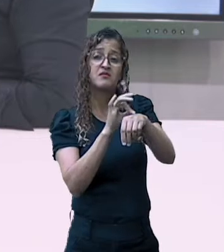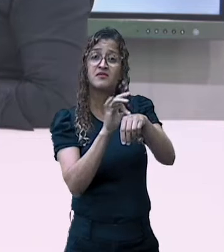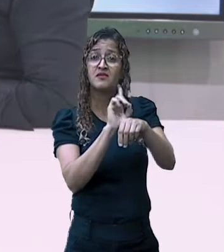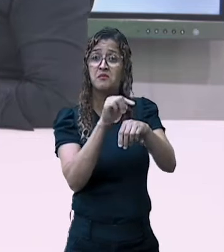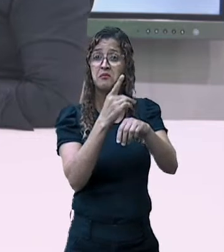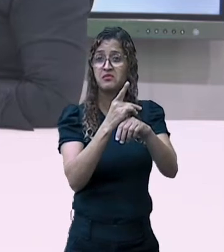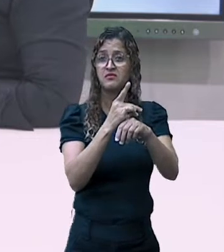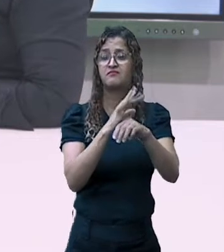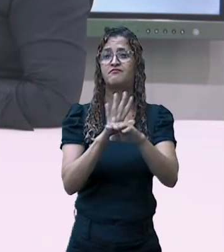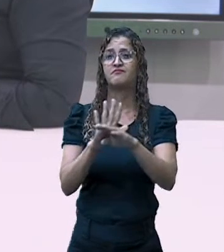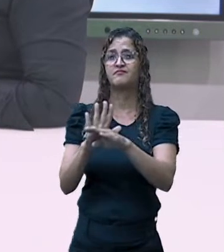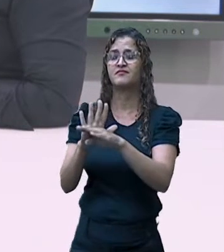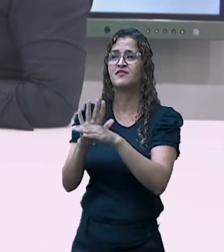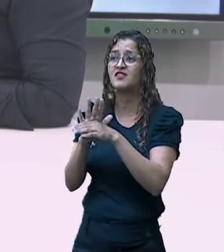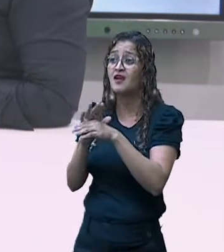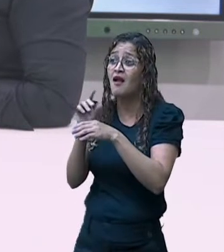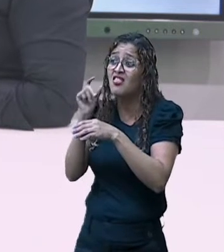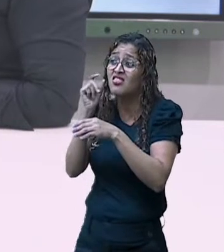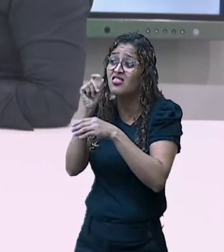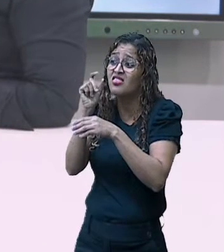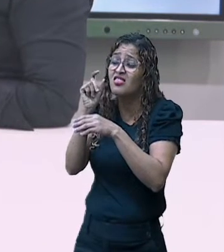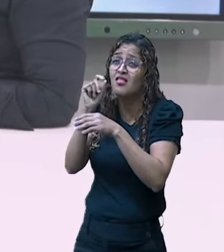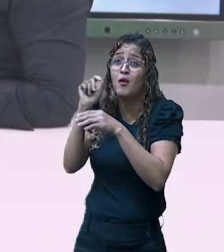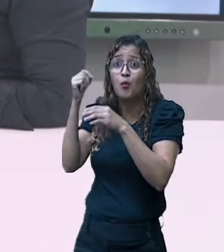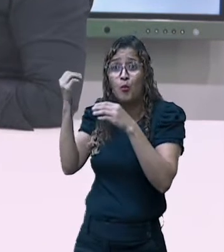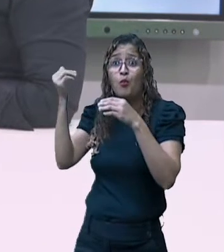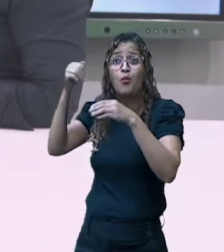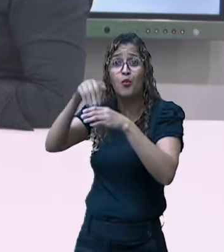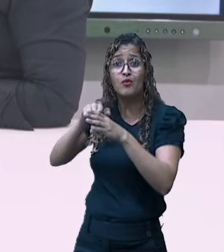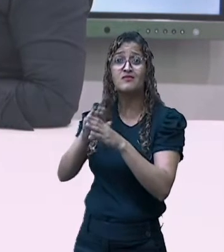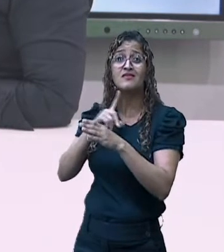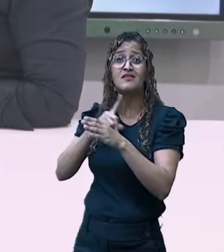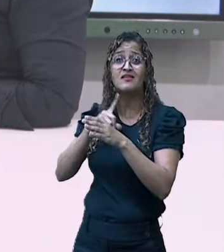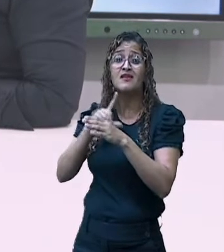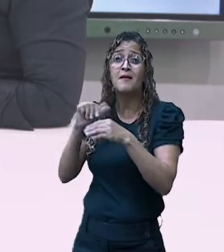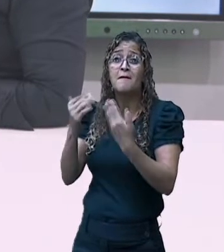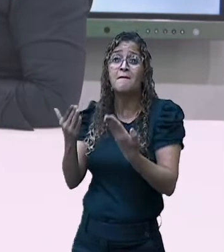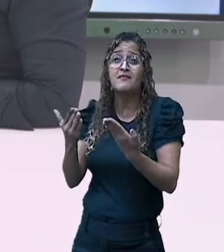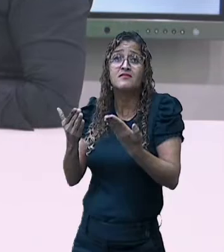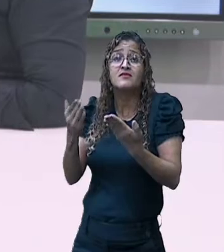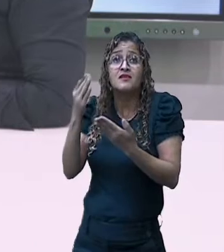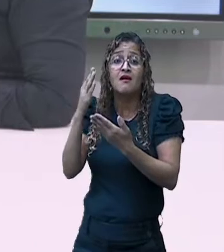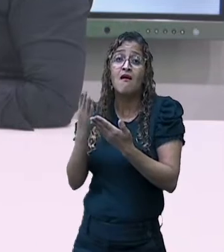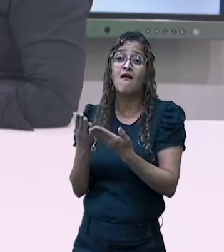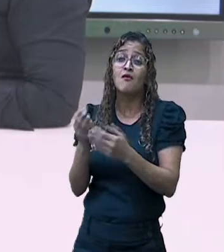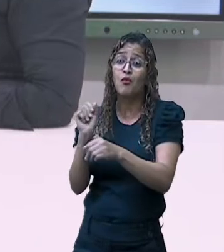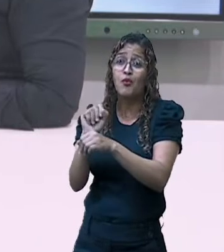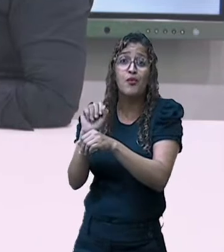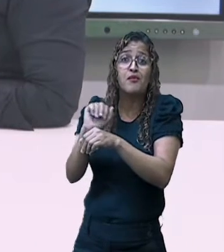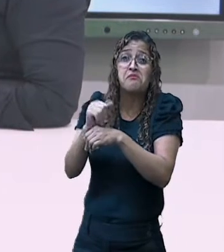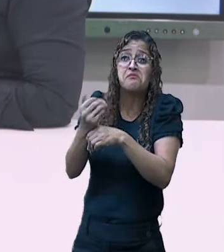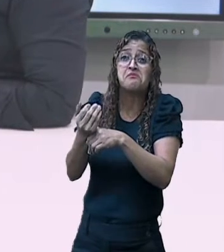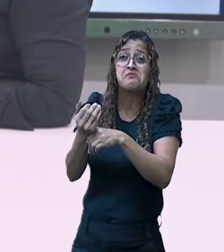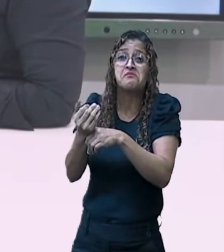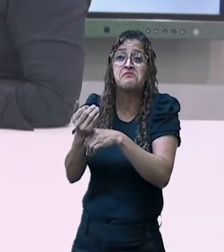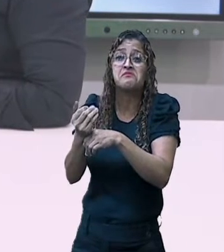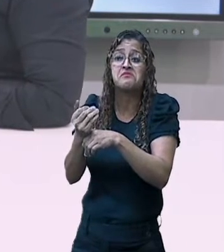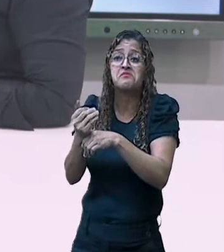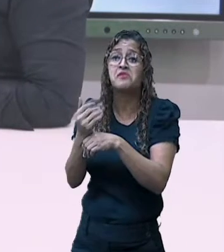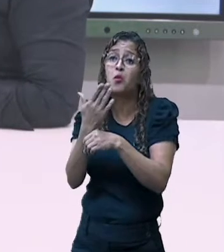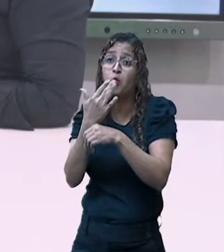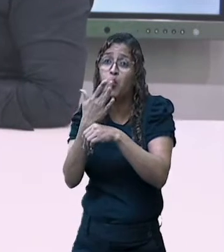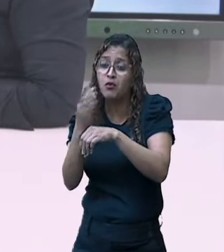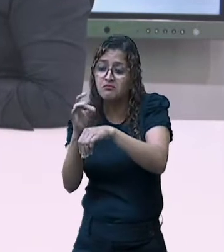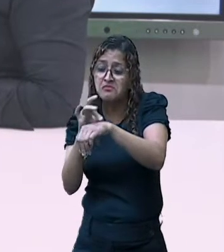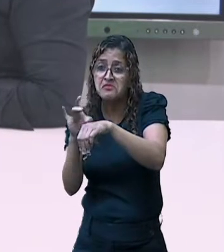cárie pode estar ali e você pode não estar vendo, porque às vezes você está esperando que seja uma coisa escura, um pontinho mais